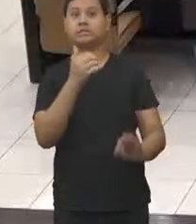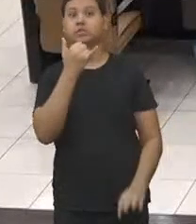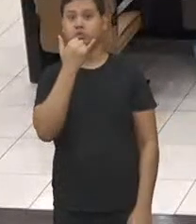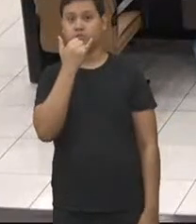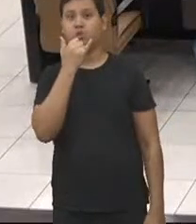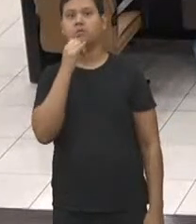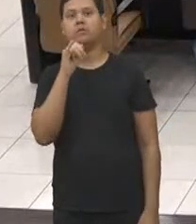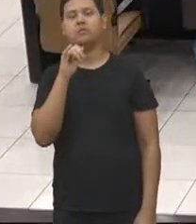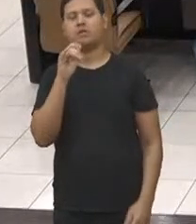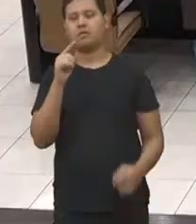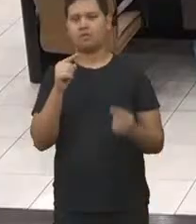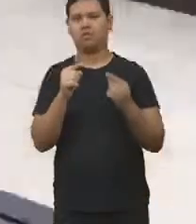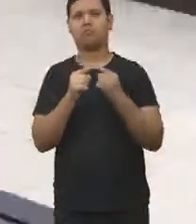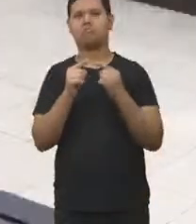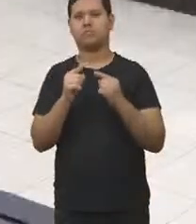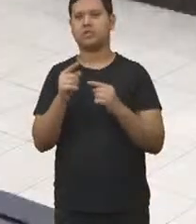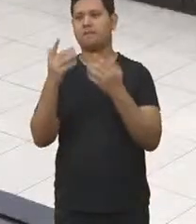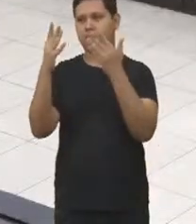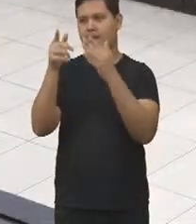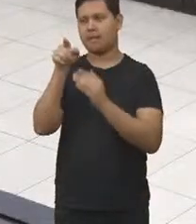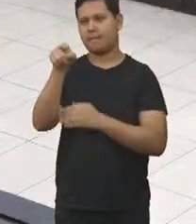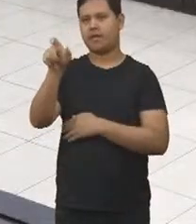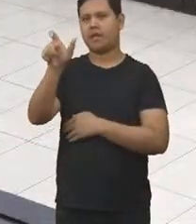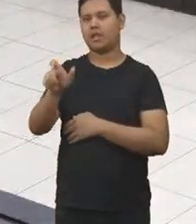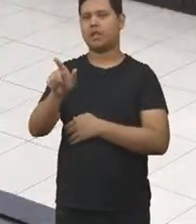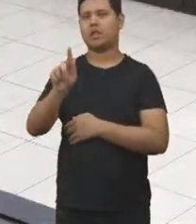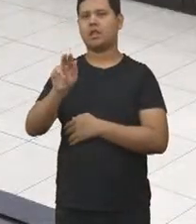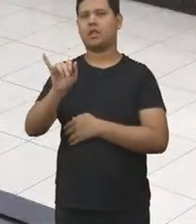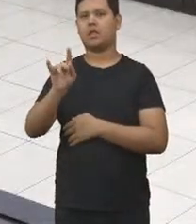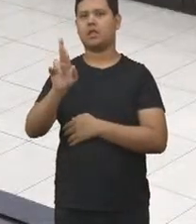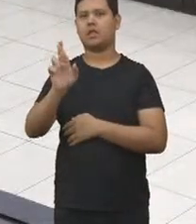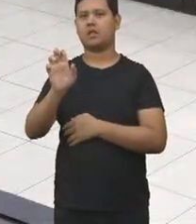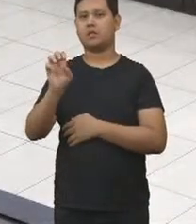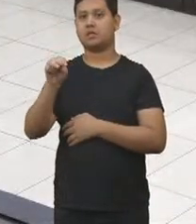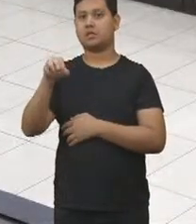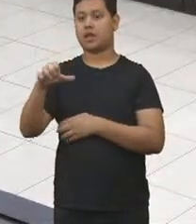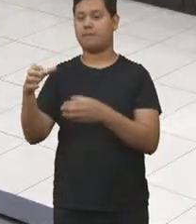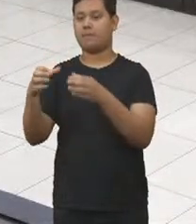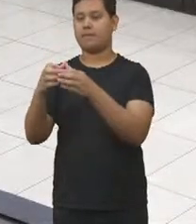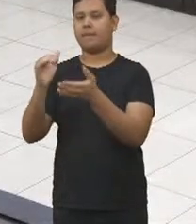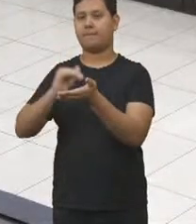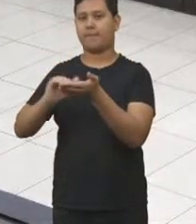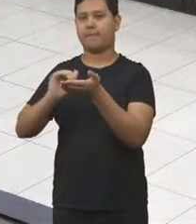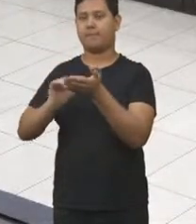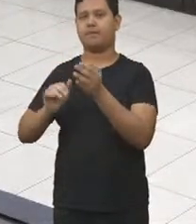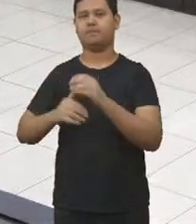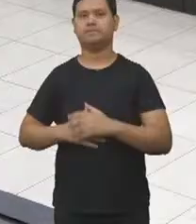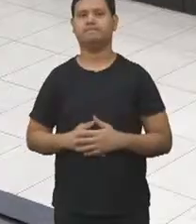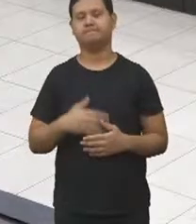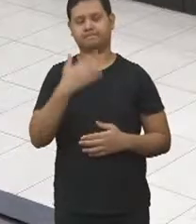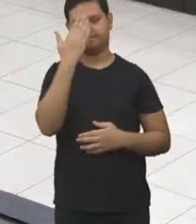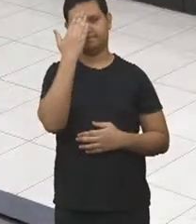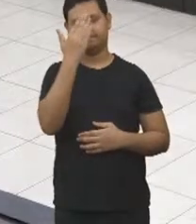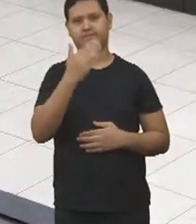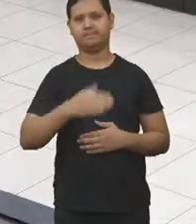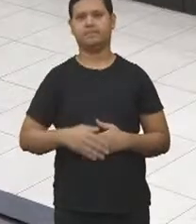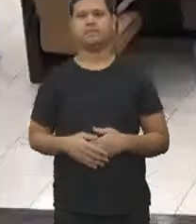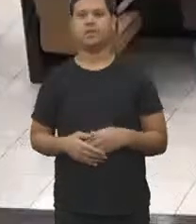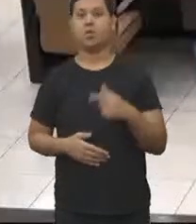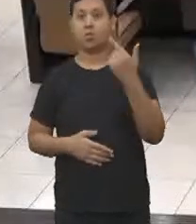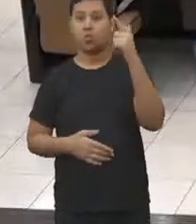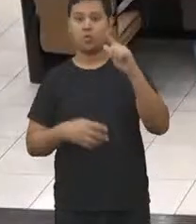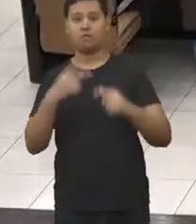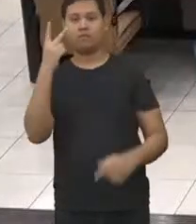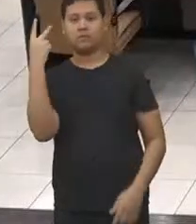Não, mas é isso, parabéns mais uma vez, Guilherme, e a toda a equipe da Secretaria de Finanças. Obrigado, agradeço. Próximo